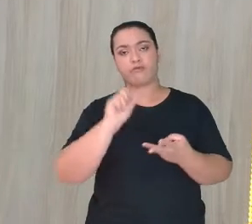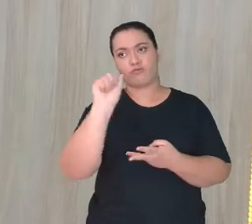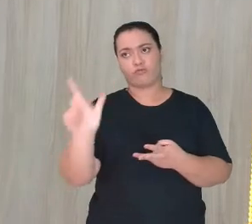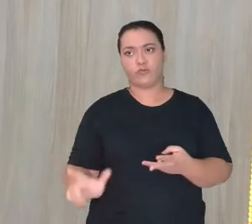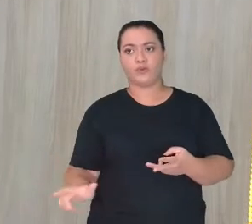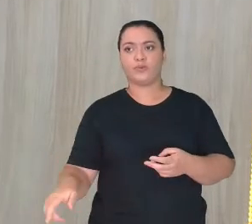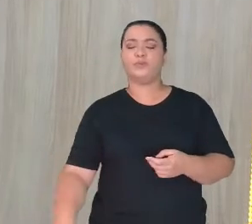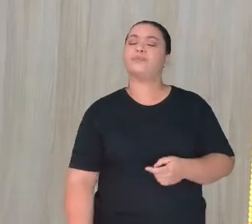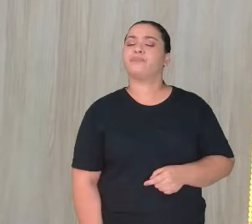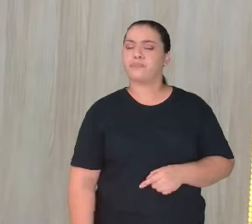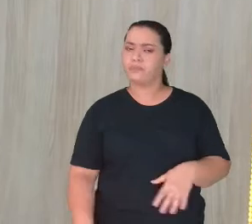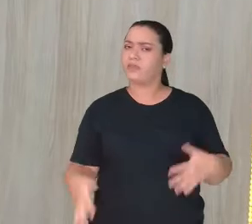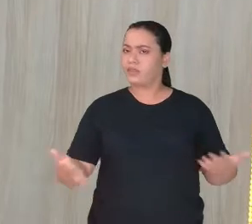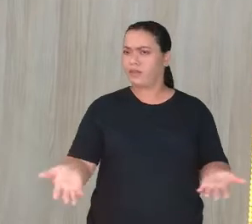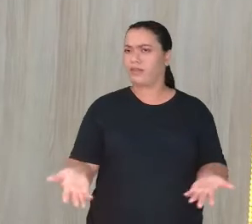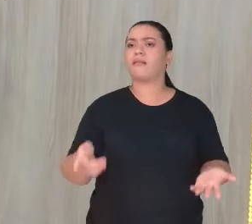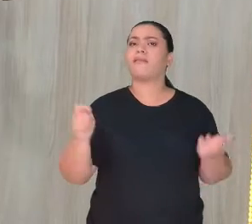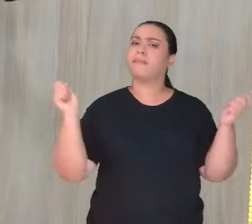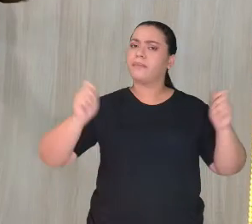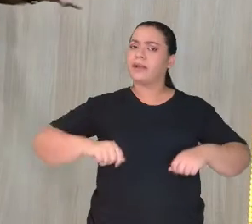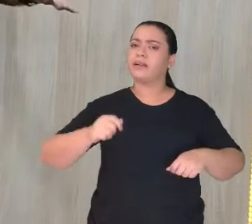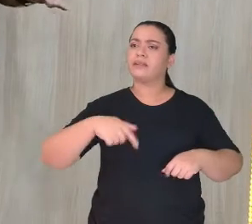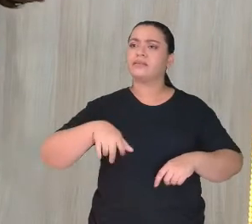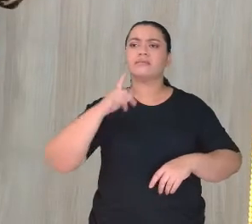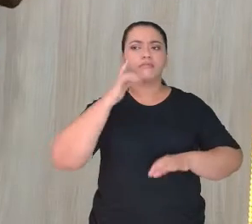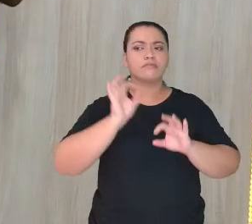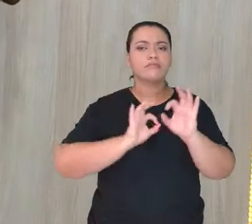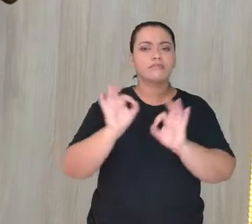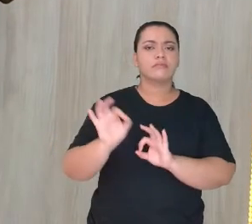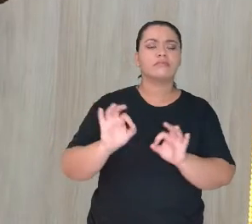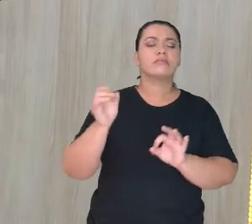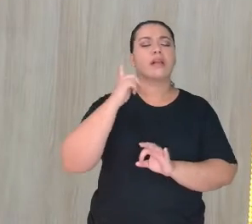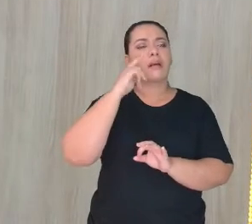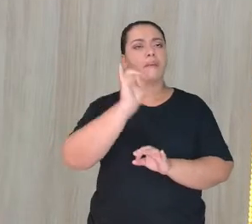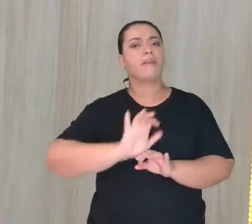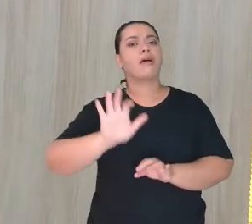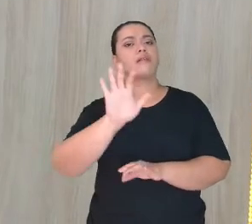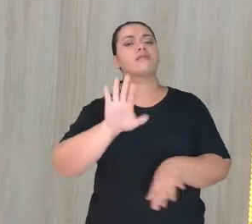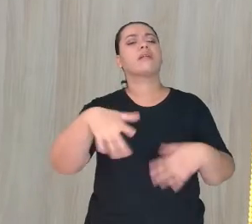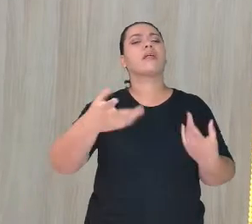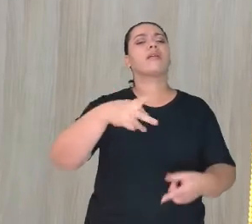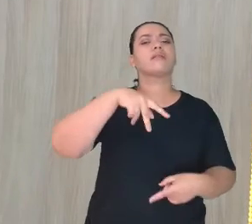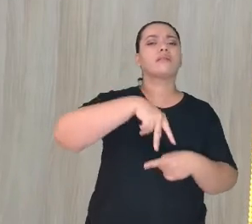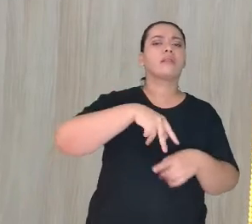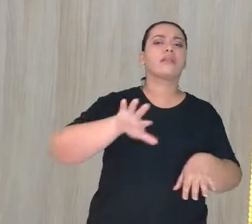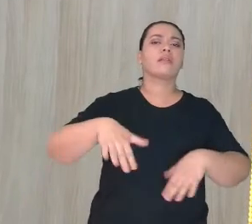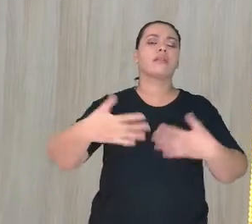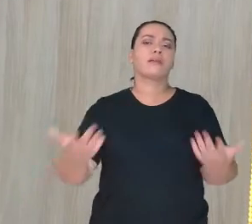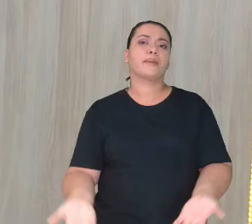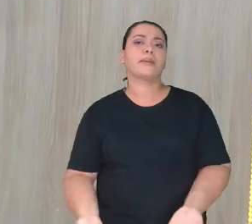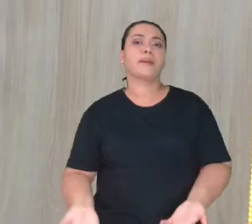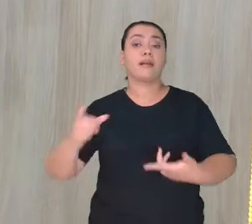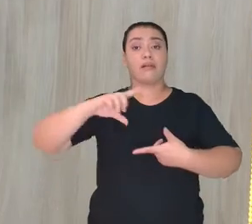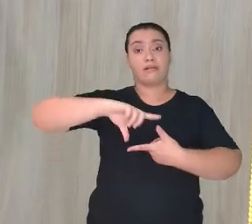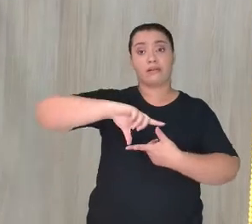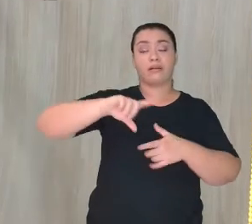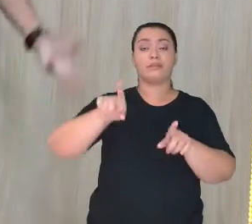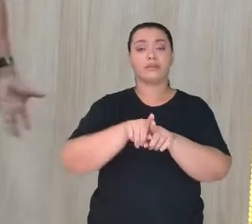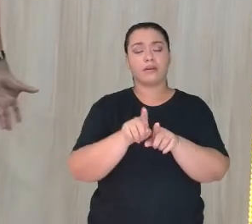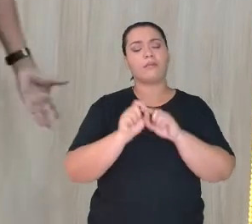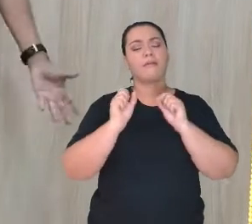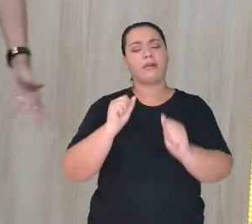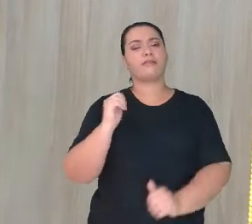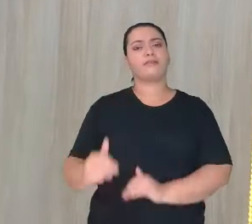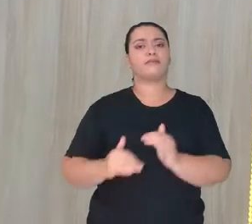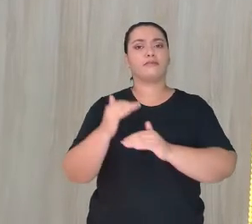azul, e aí dá para identificar direitinho as figuras, quem é retângulo, quem é triângulo, né? Dá para poder desenvolver